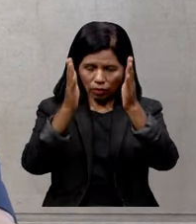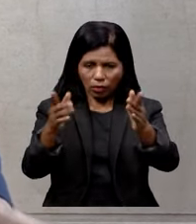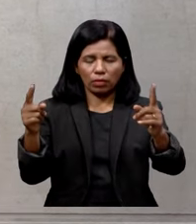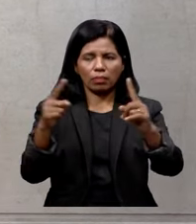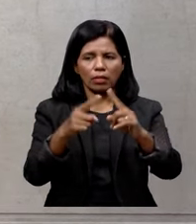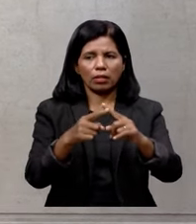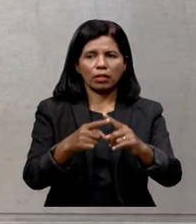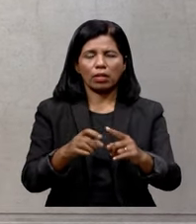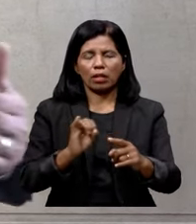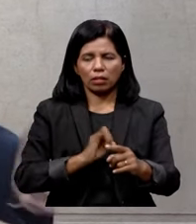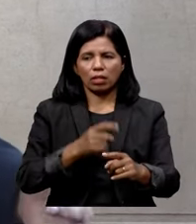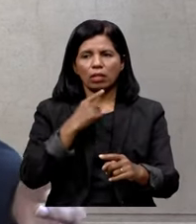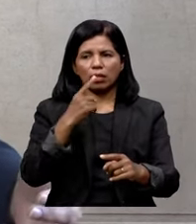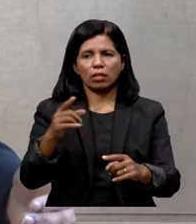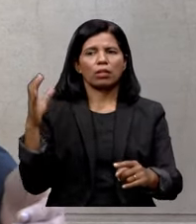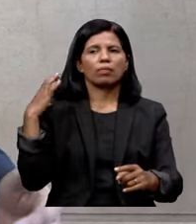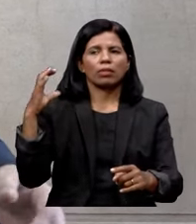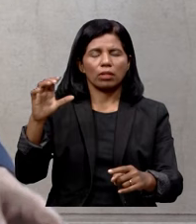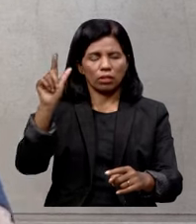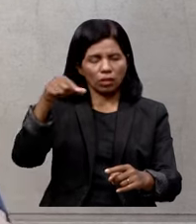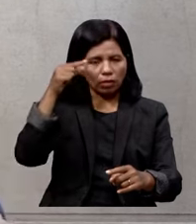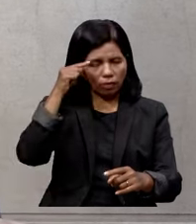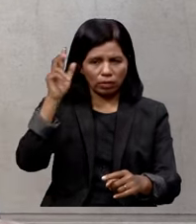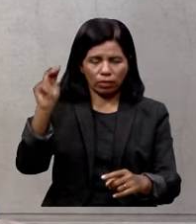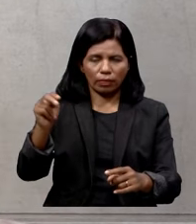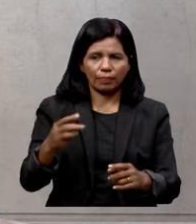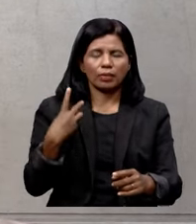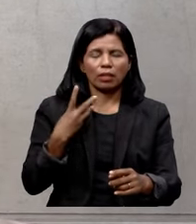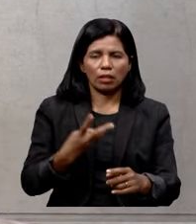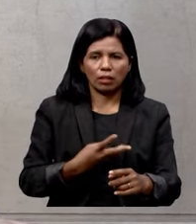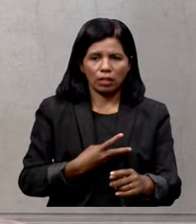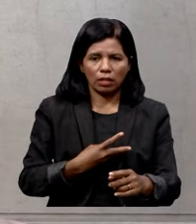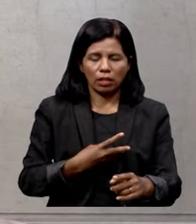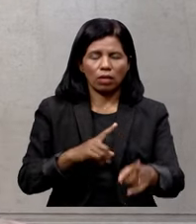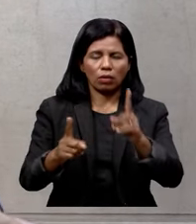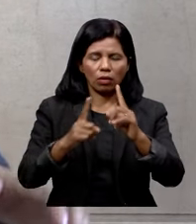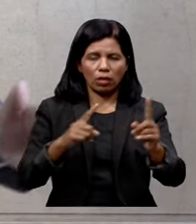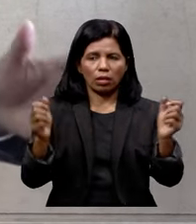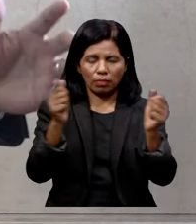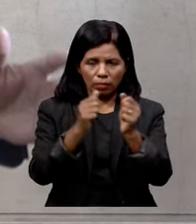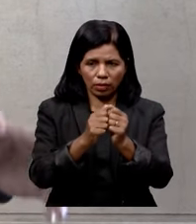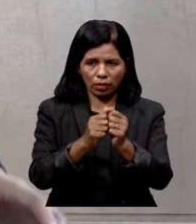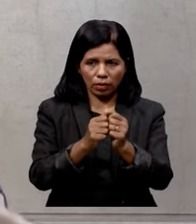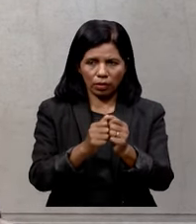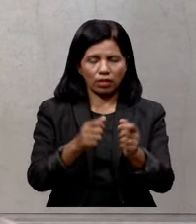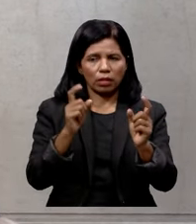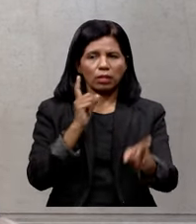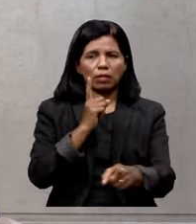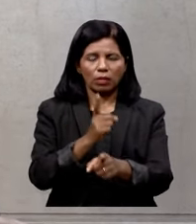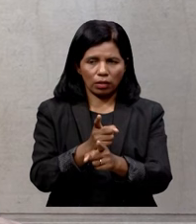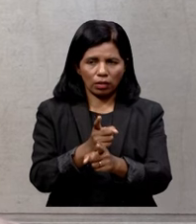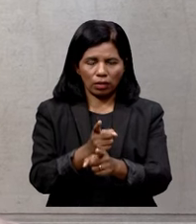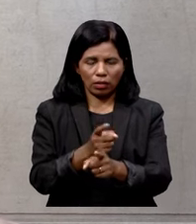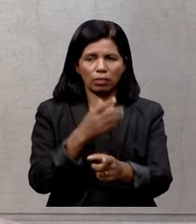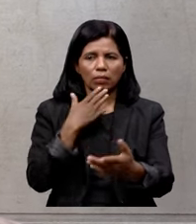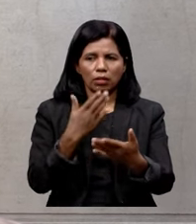mas antes de batete, não é competência do governo Nirian, e Itanerai ulun será quando qual é a malo de han, e dane conceito e dane